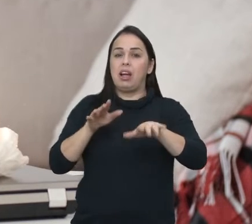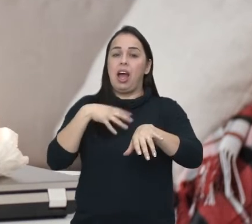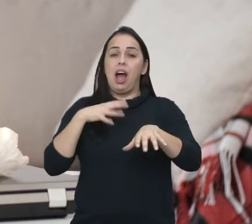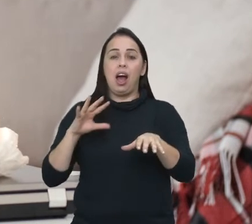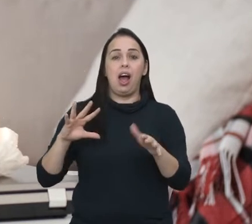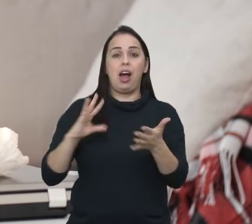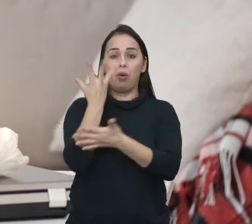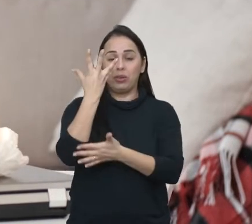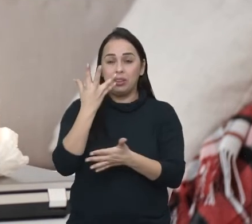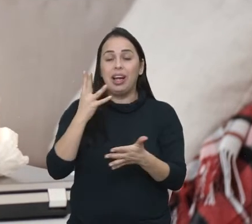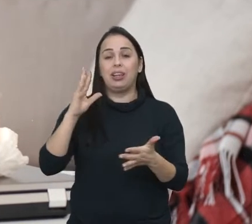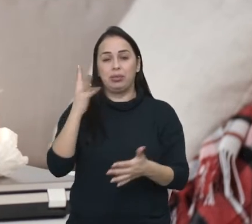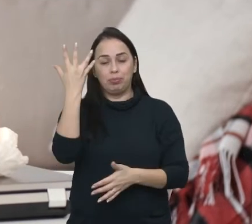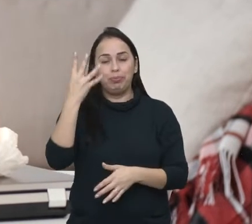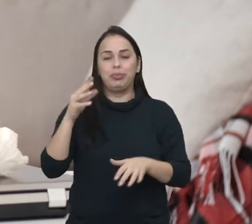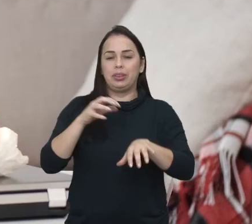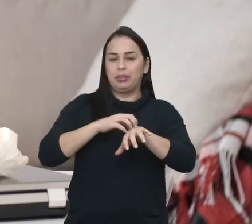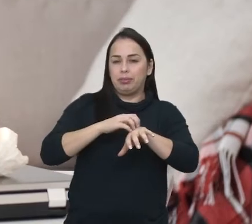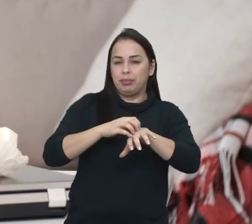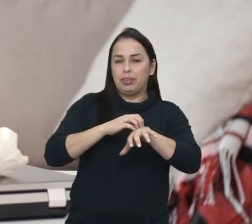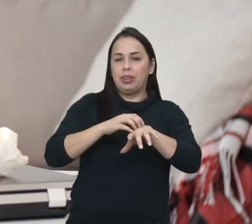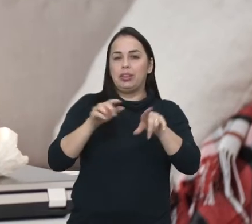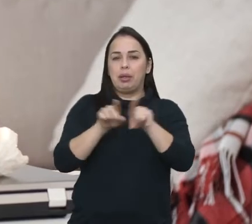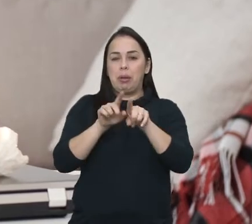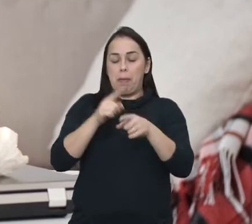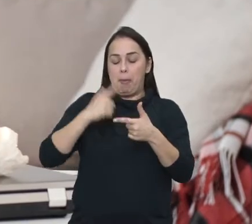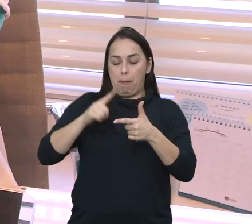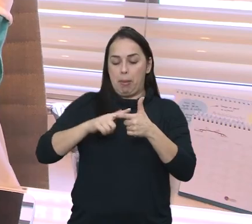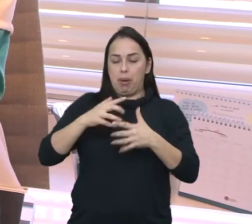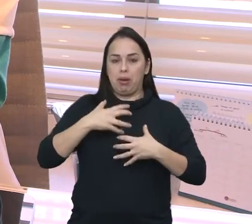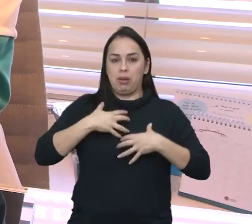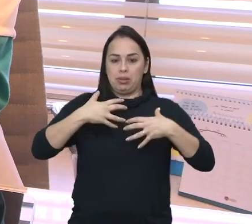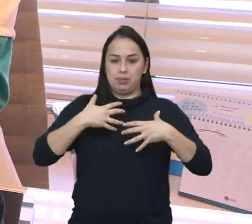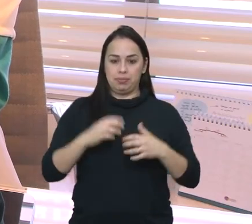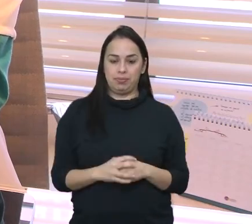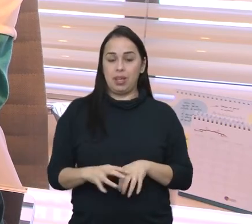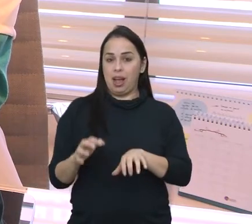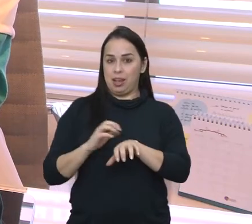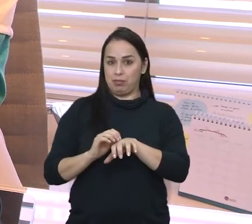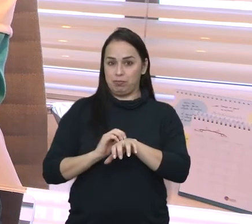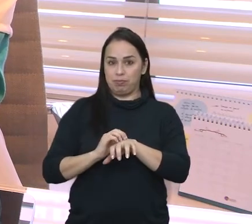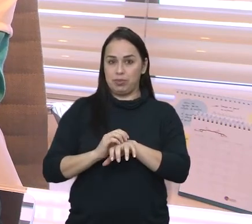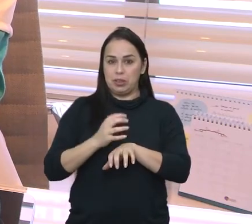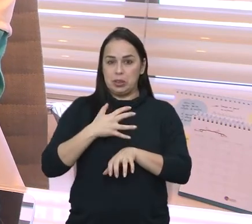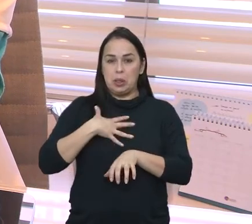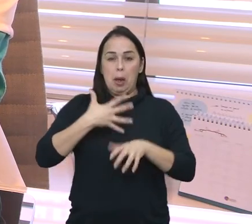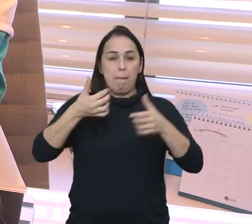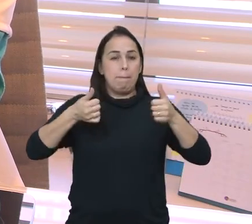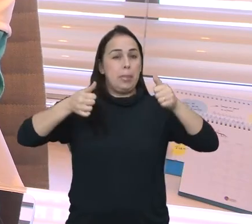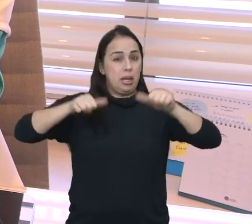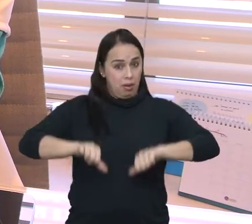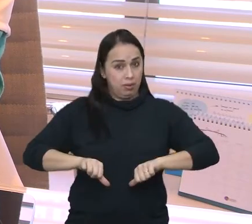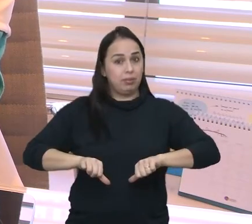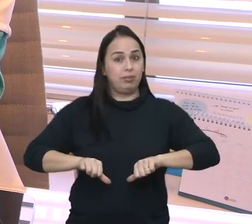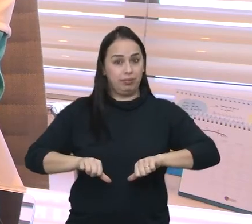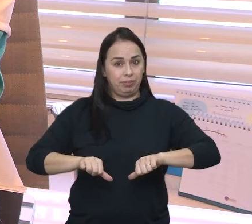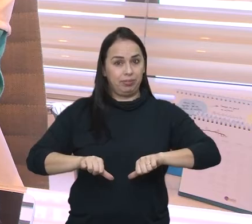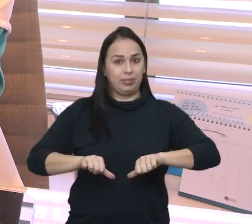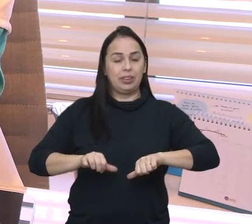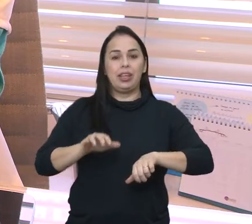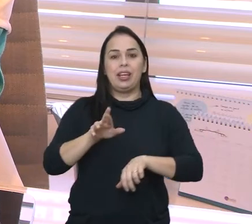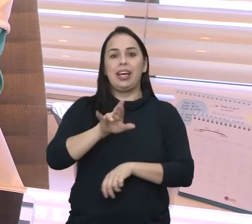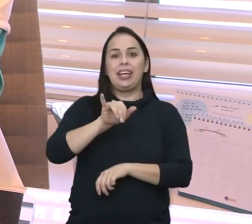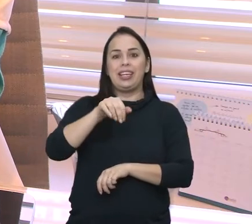desencadear crises alérgicas ou respiratórias são maiores. As alergias respiratórias que podem piorar na época do